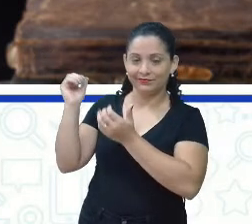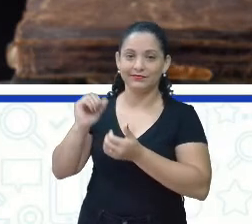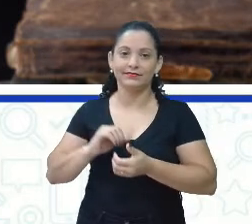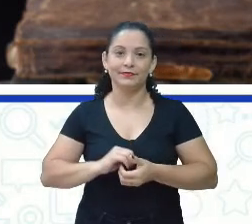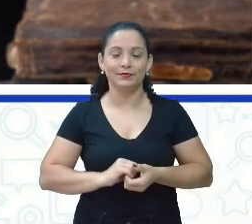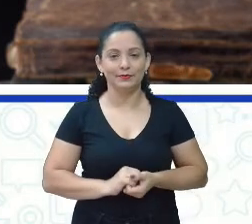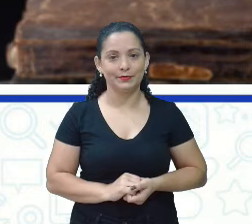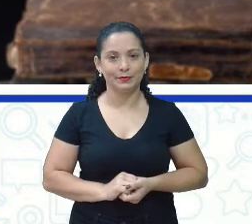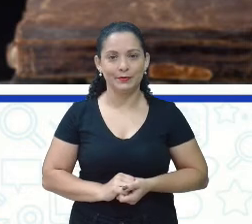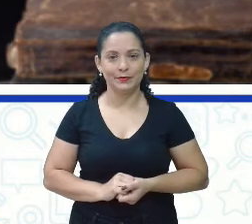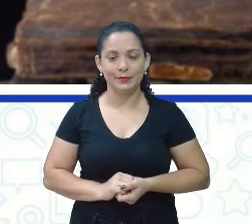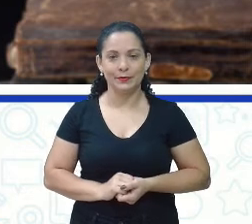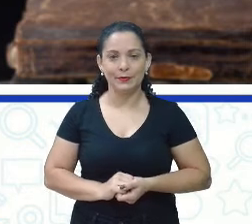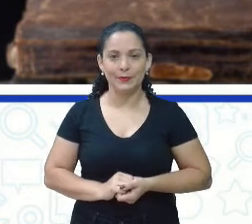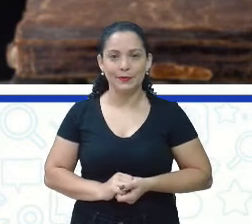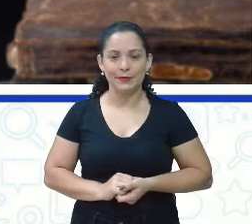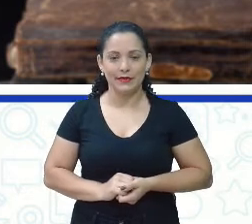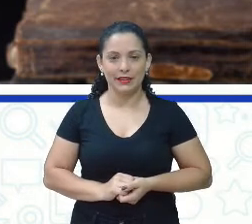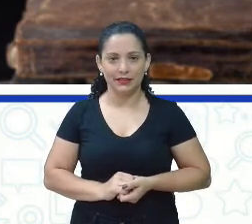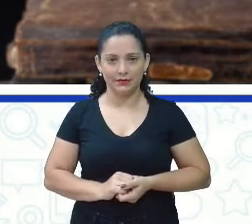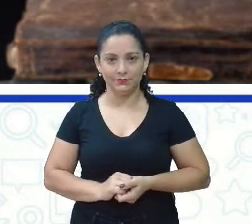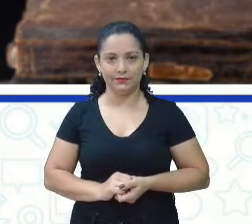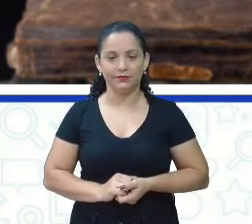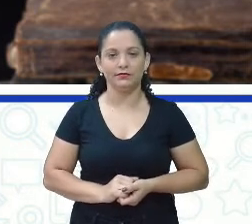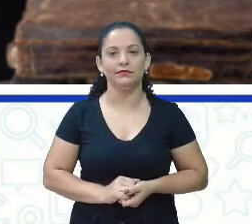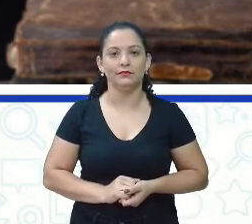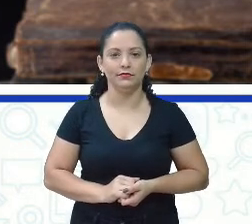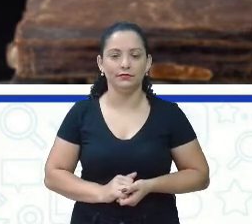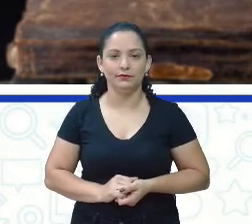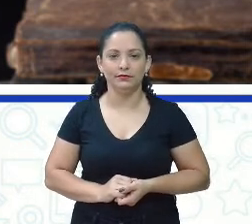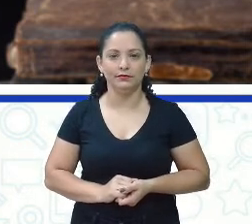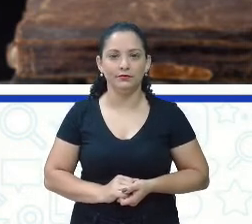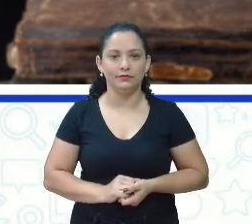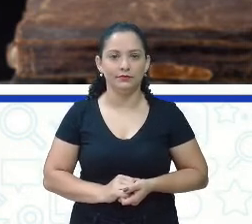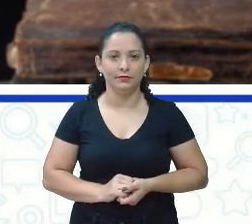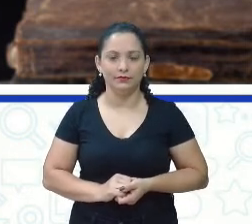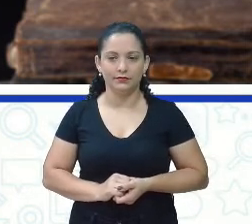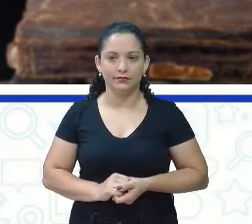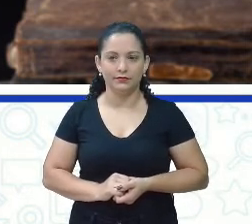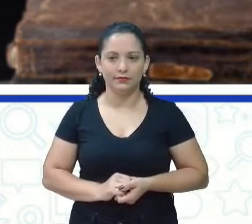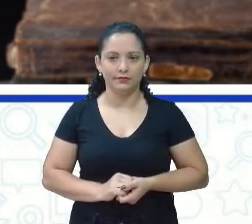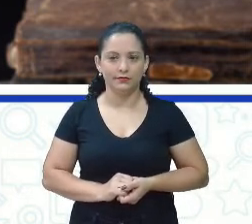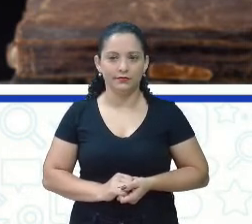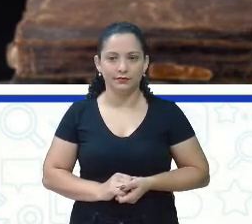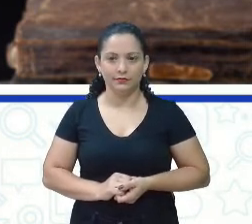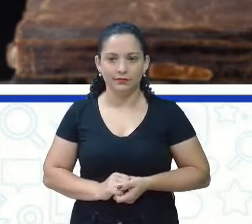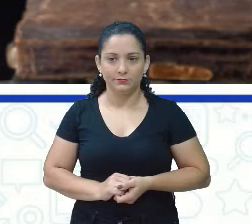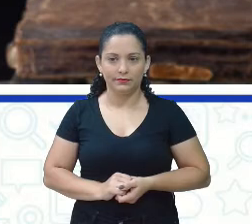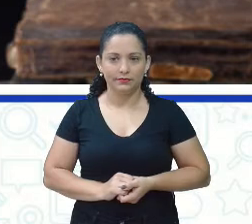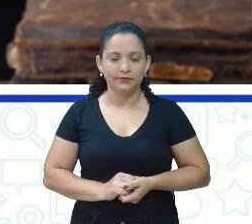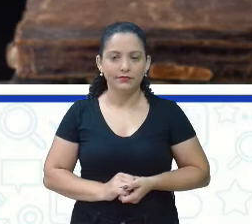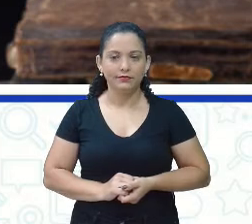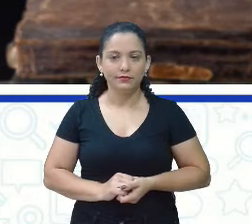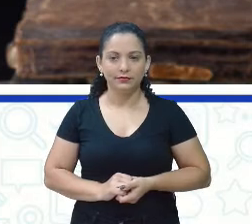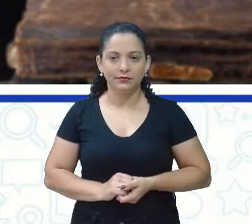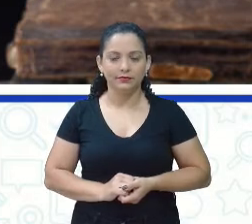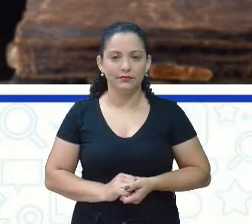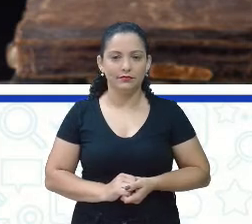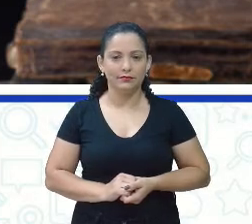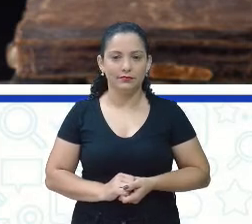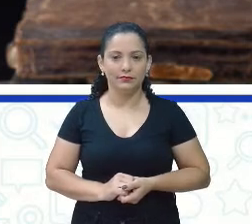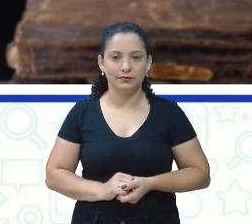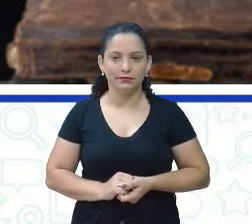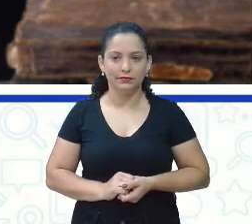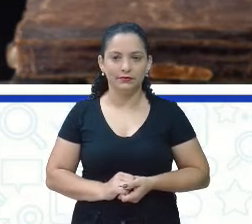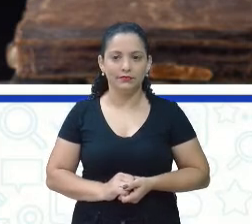sufferings of the heart and the infinitive blows that constitute the natural heritage of flesh is a solution to